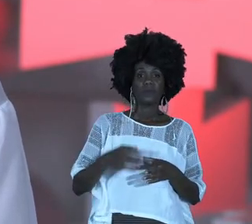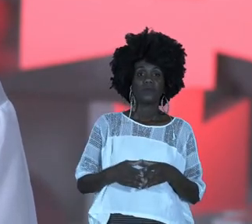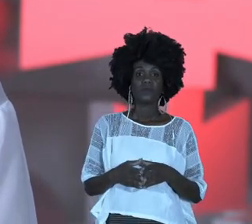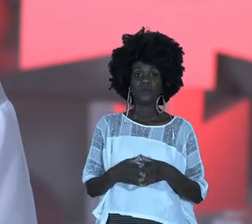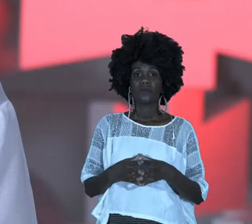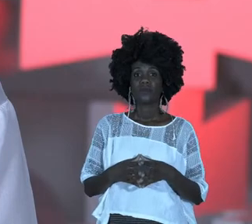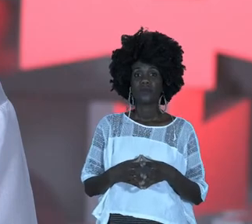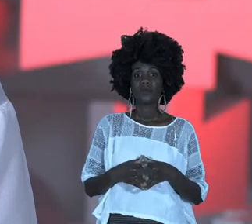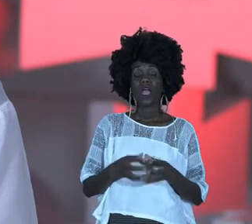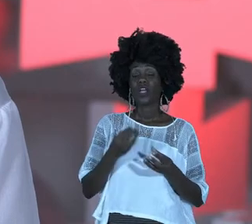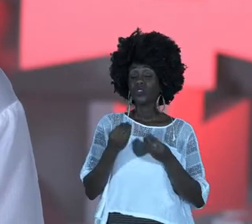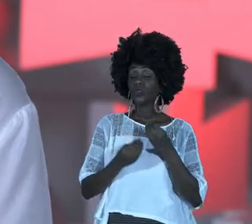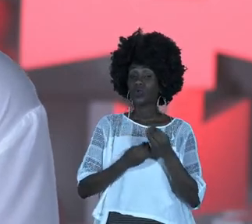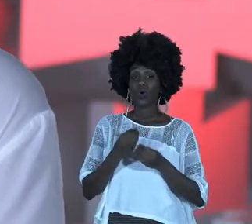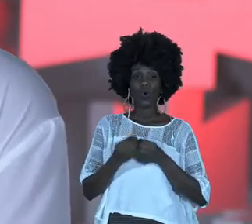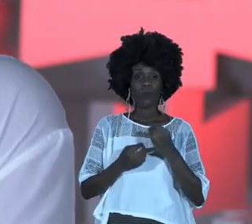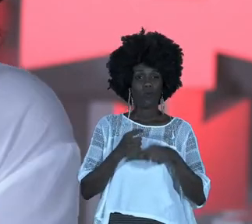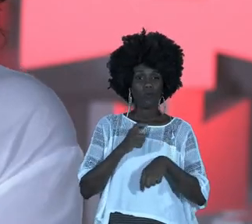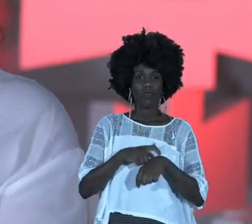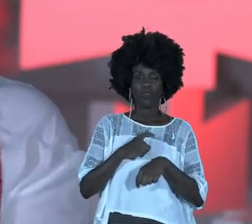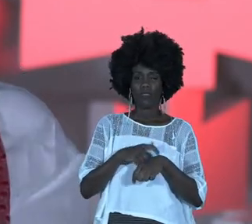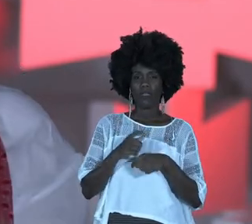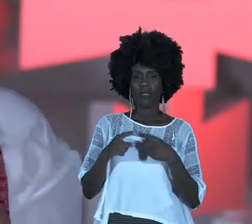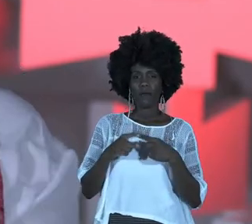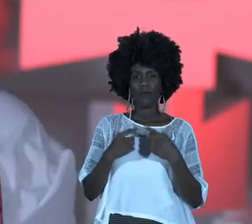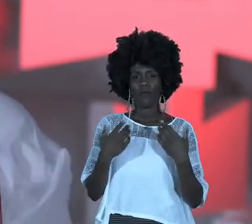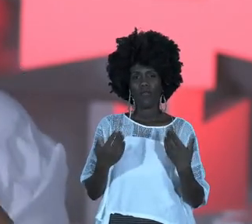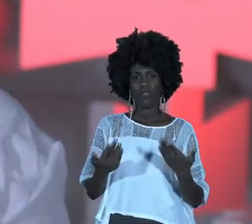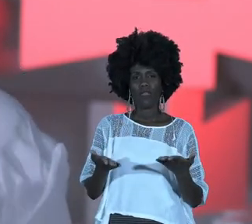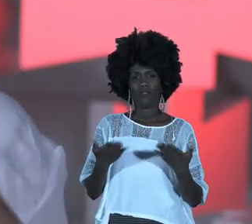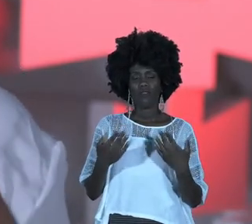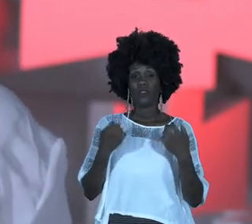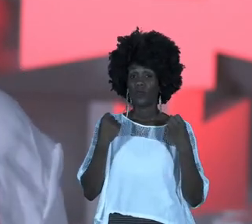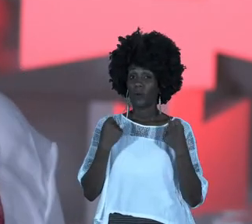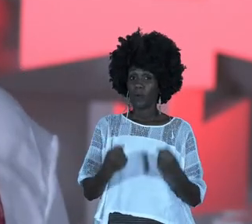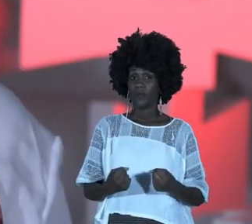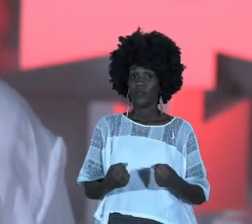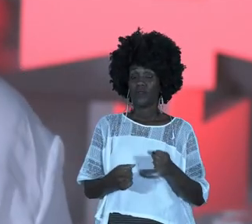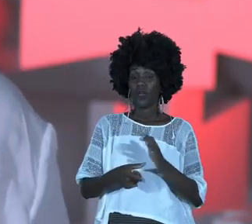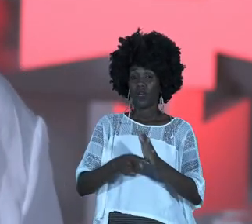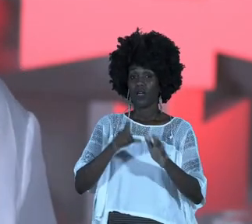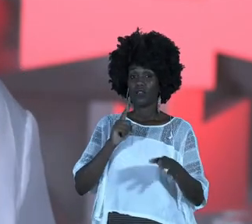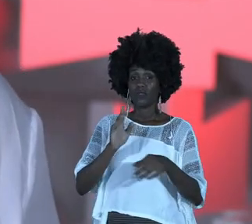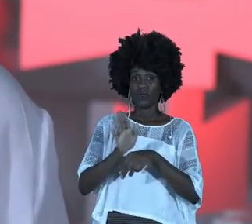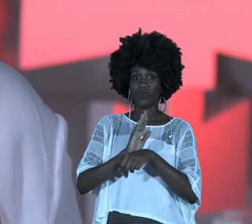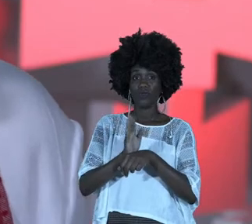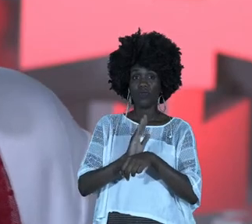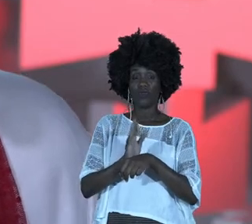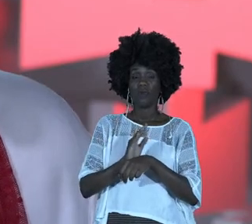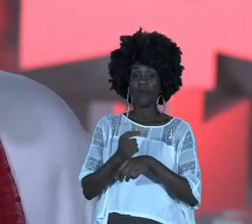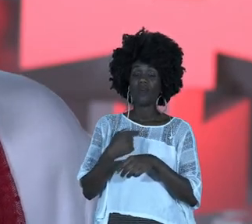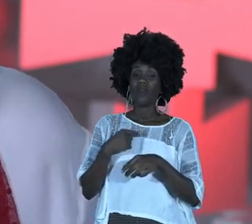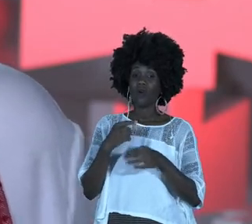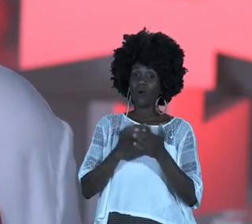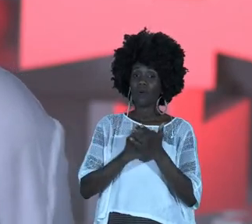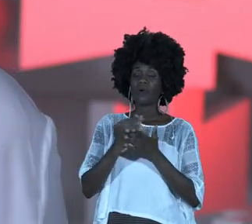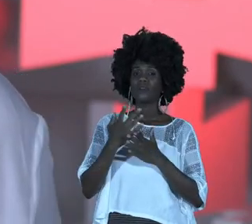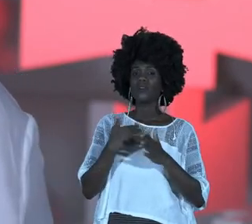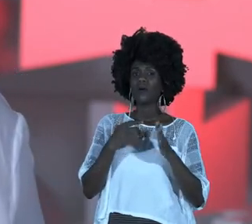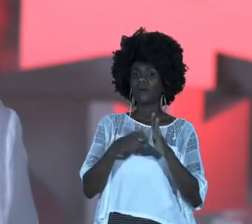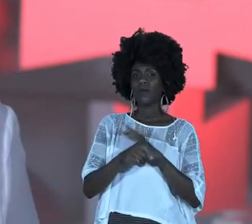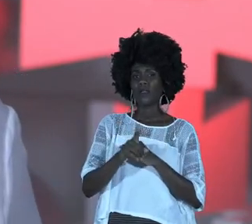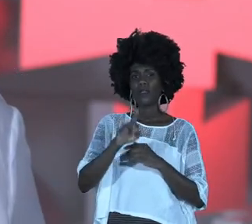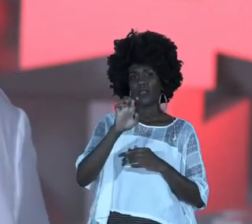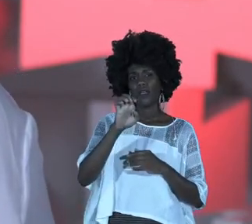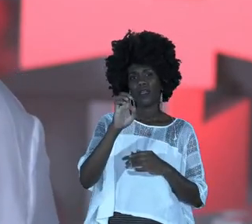questão de operar o tempo, operar a leveza, o peso. Antes do filme entrar, eu tenho uma pergunta sobre